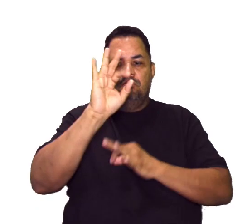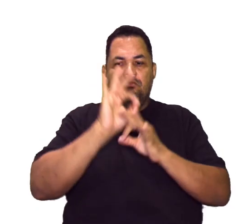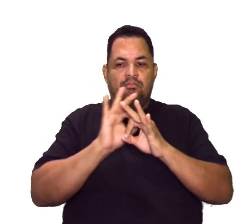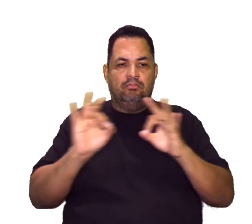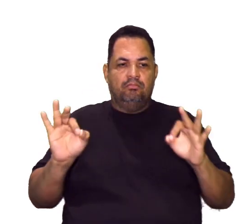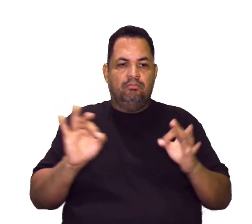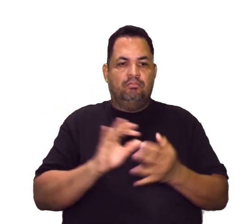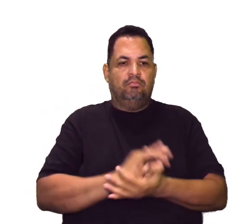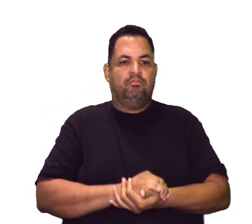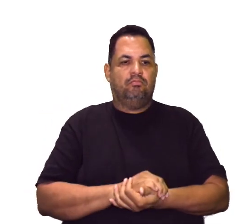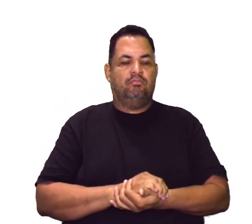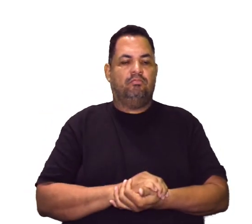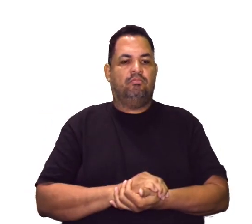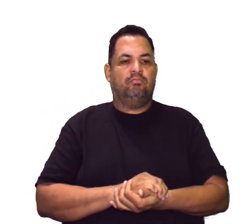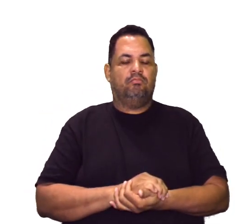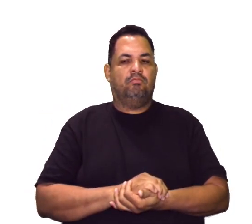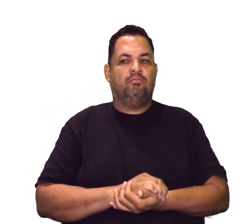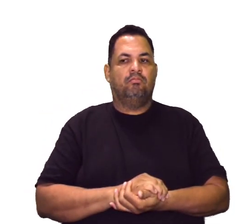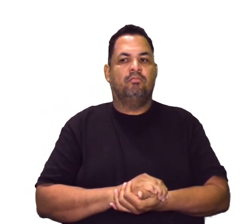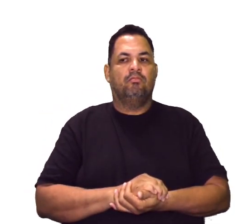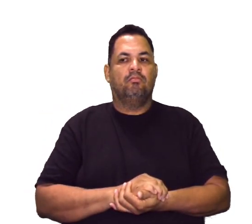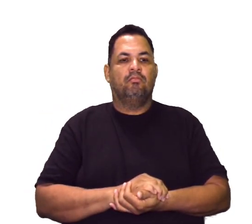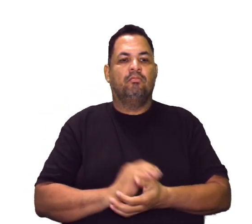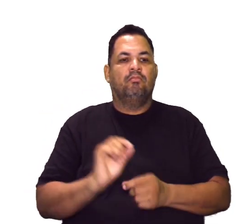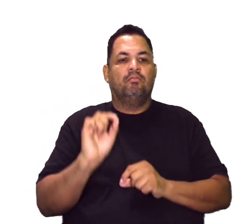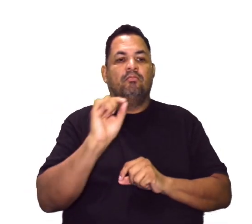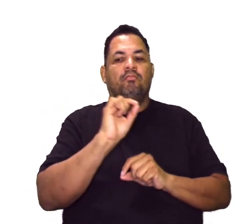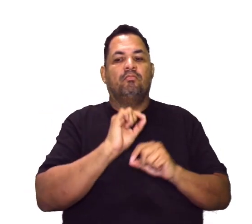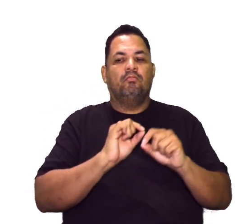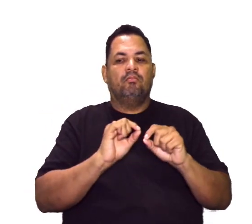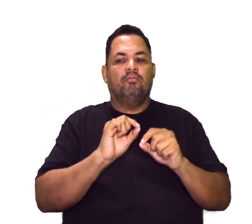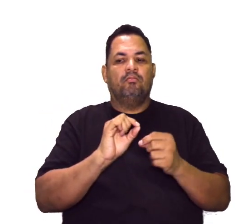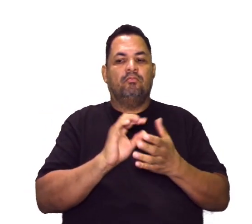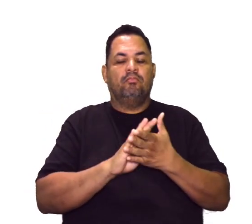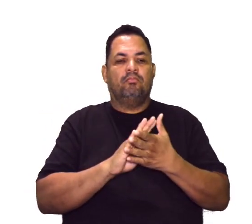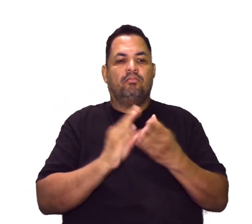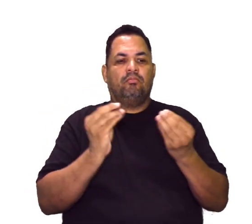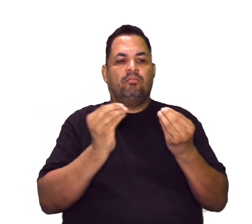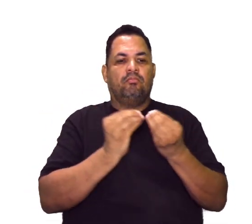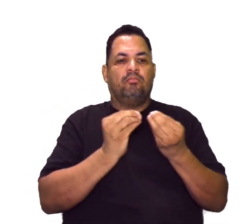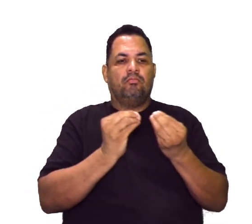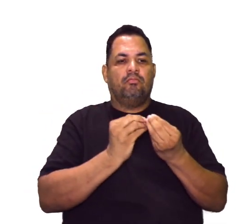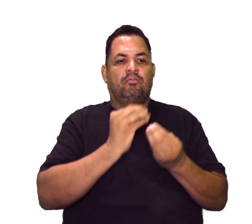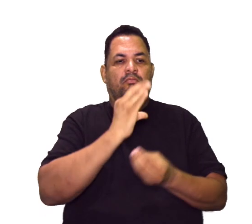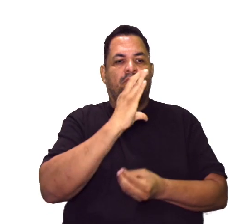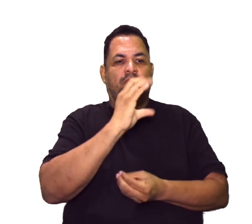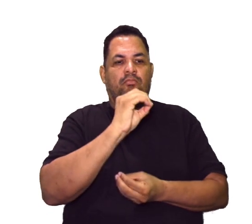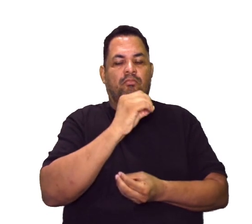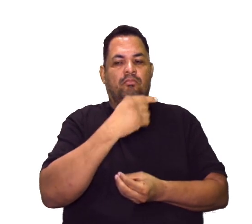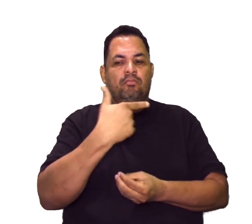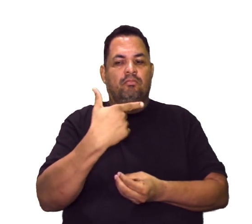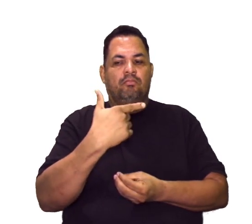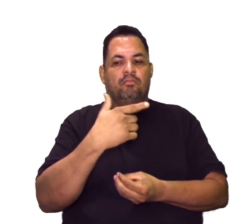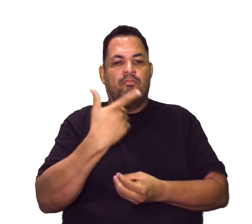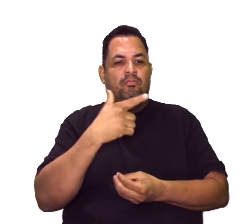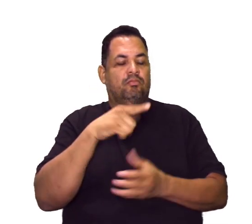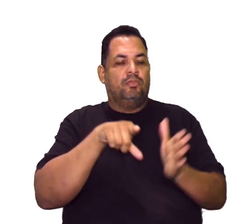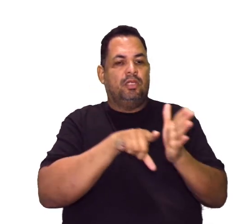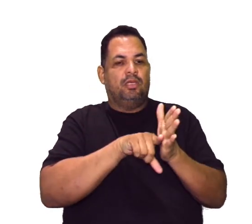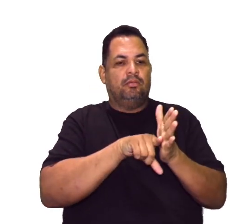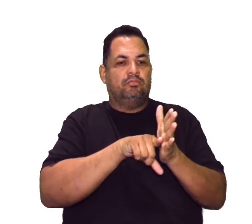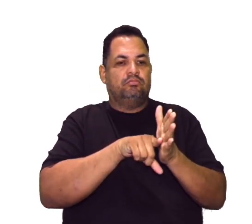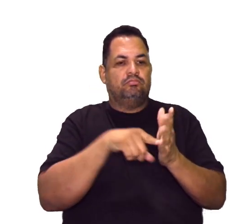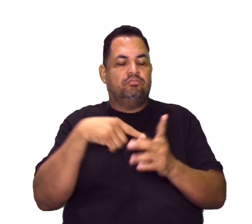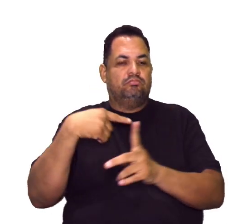geometria. O que nós dizemos que a molécula de CO2 é a molécula apolar? Porque